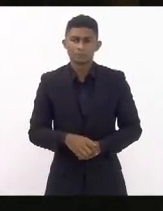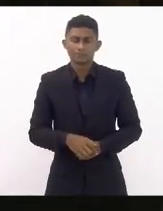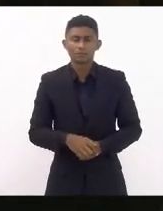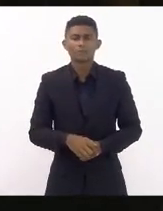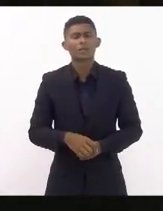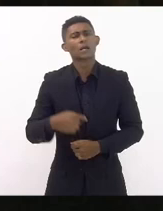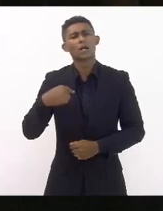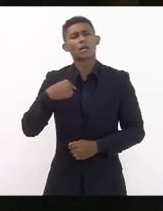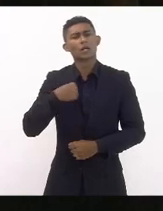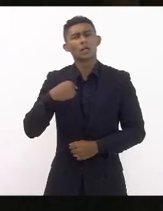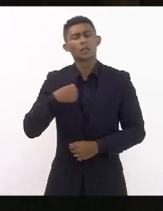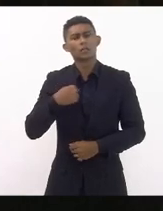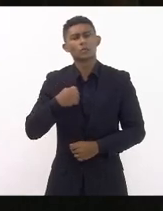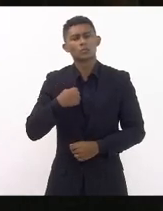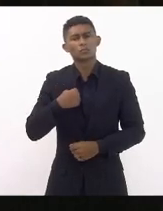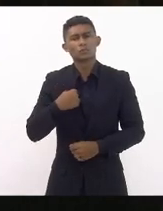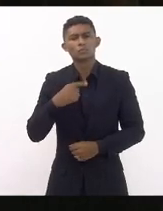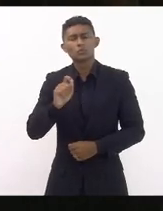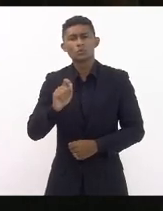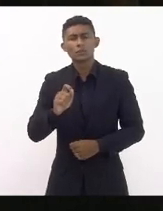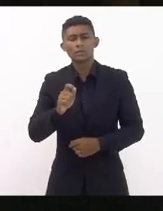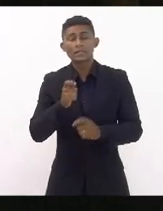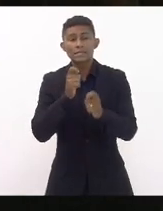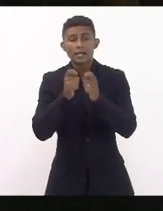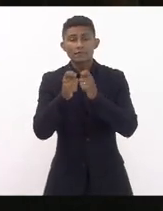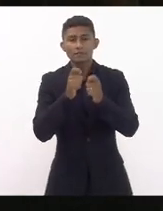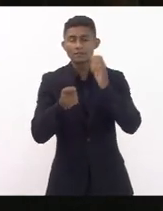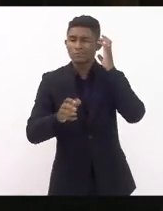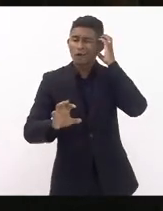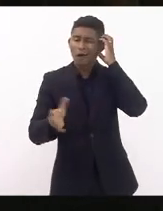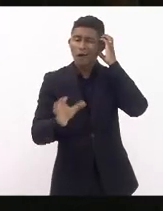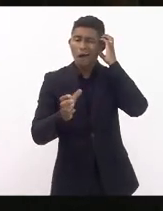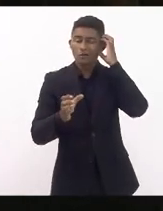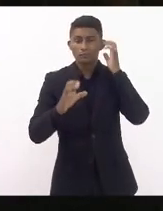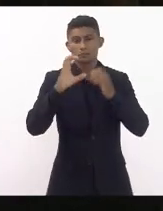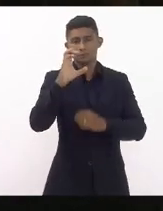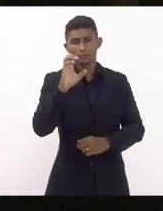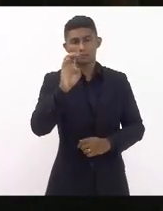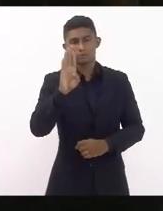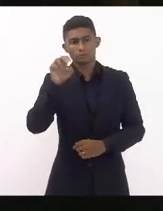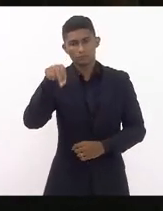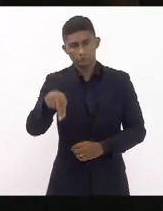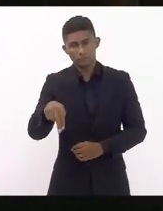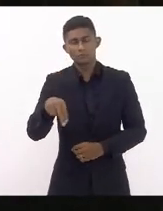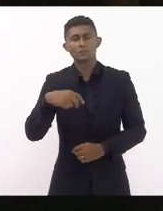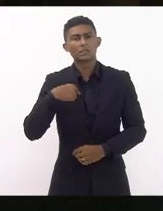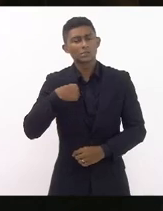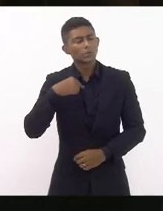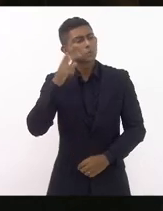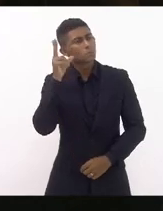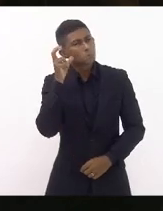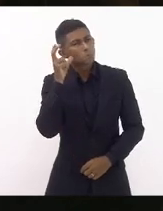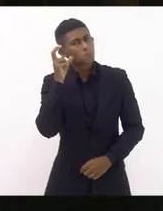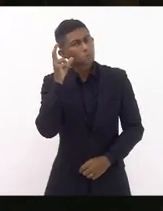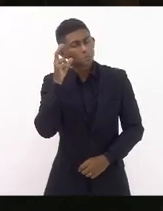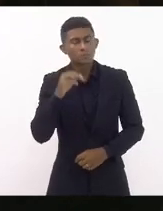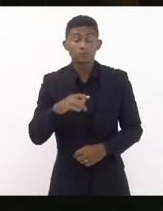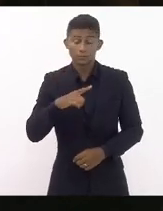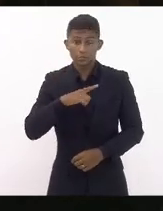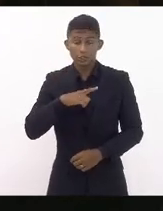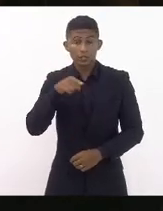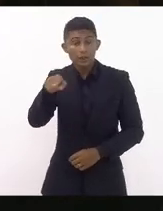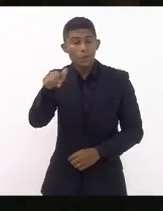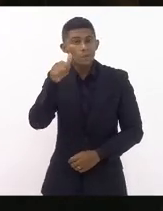eu estava ouvindo uma entrevista na rádio CBN, e ali havia uma autora de um